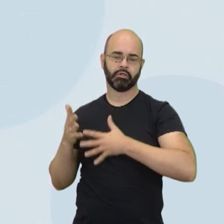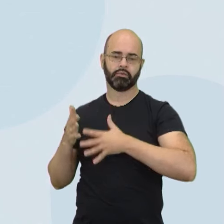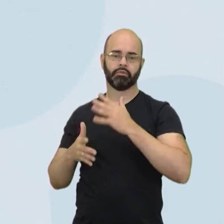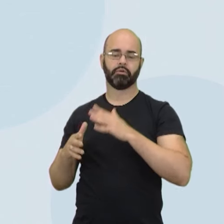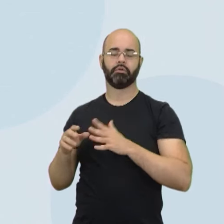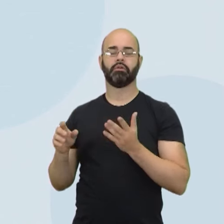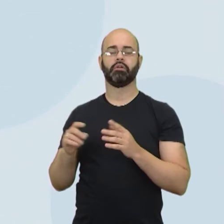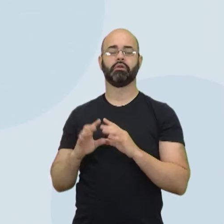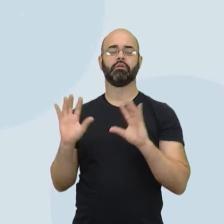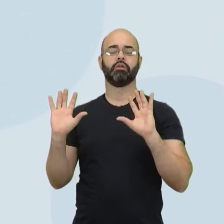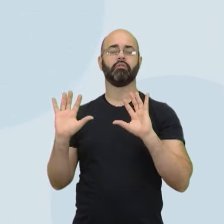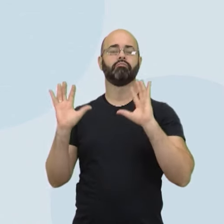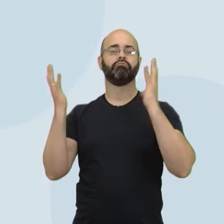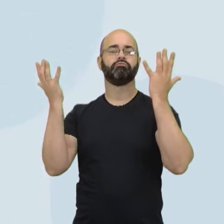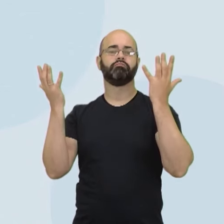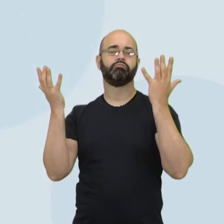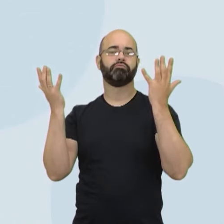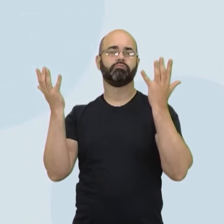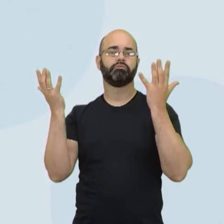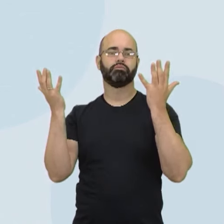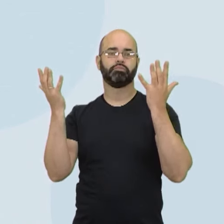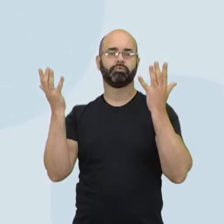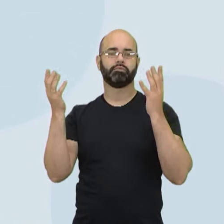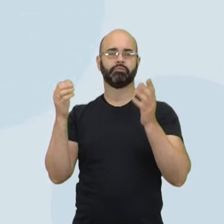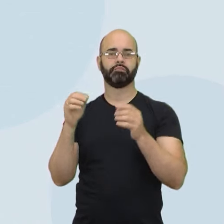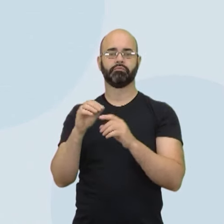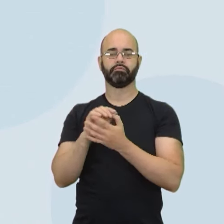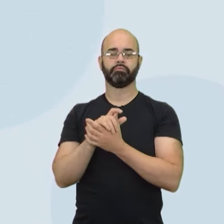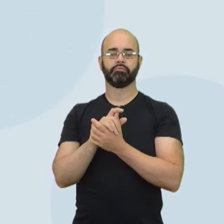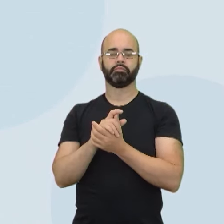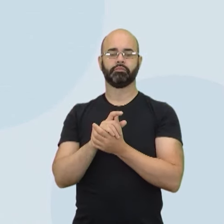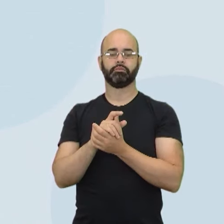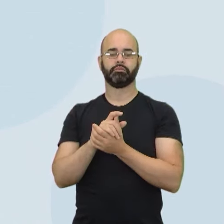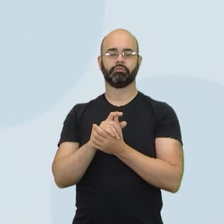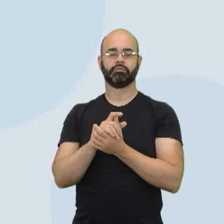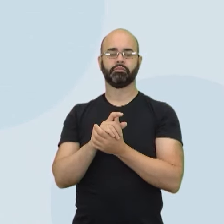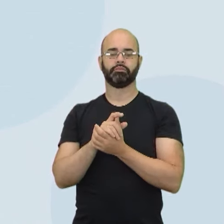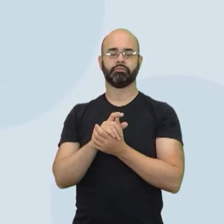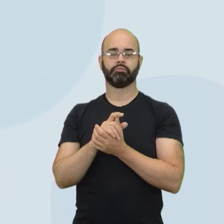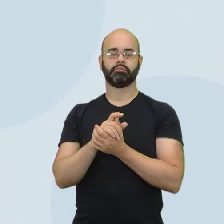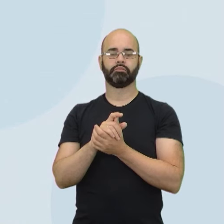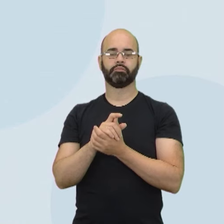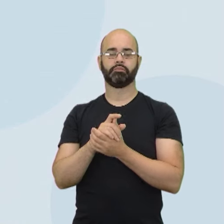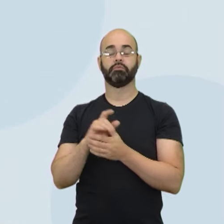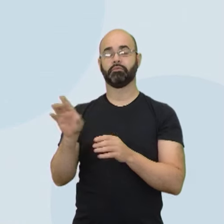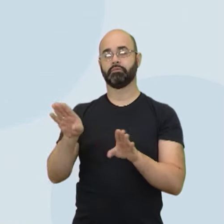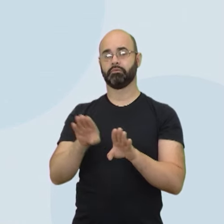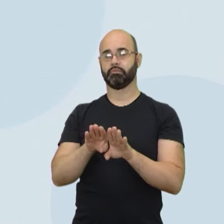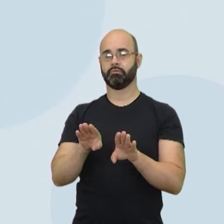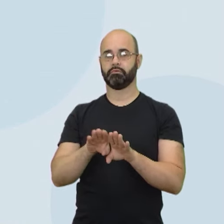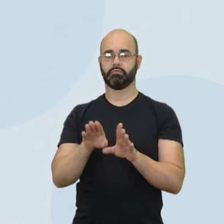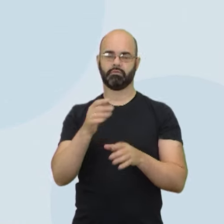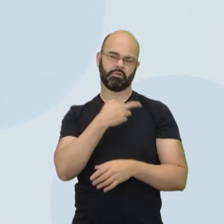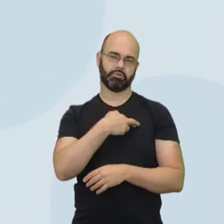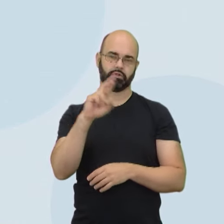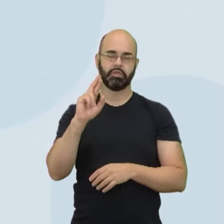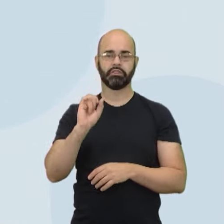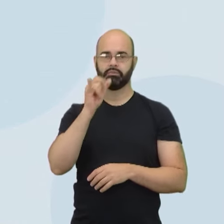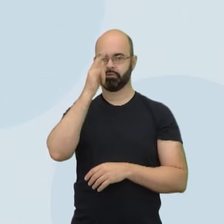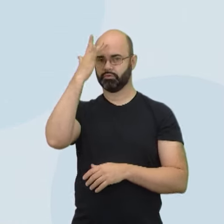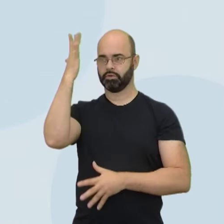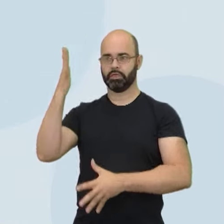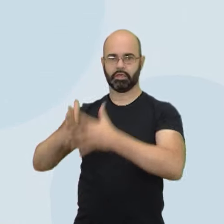religiosas. Nesses casos, não cabe sequer o pagamento de fiança, entendeu? Ó, se a pessoa for lá e atrapalhar uma